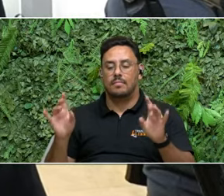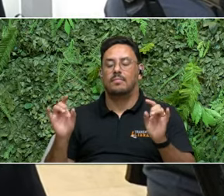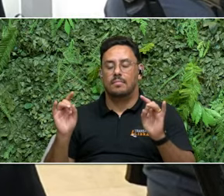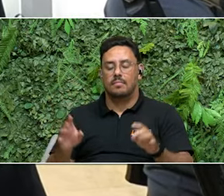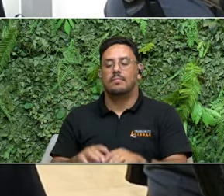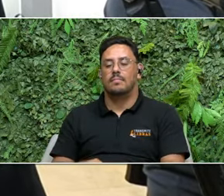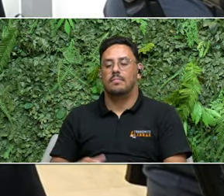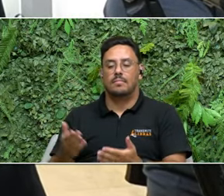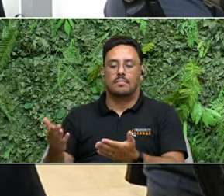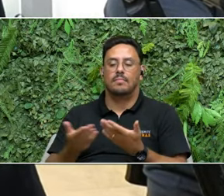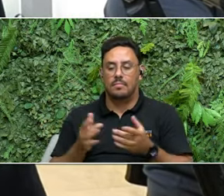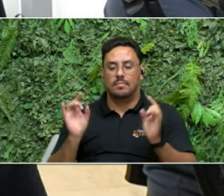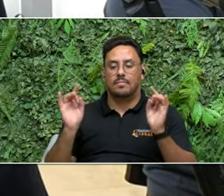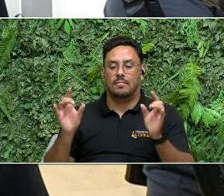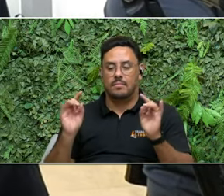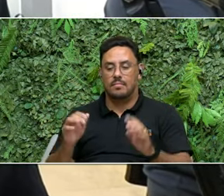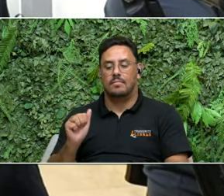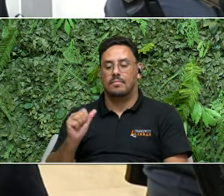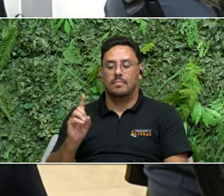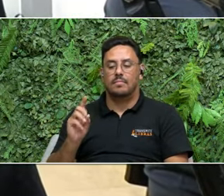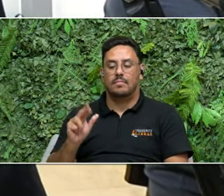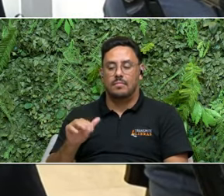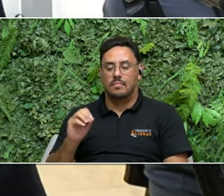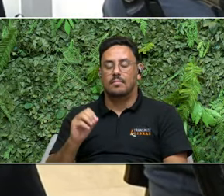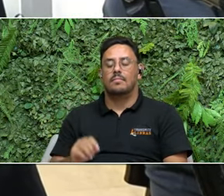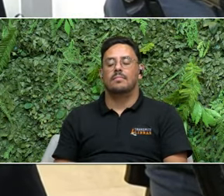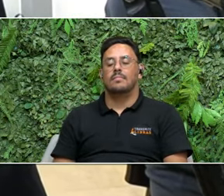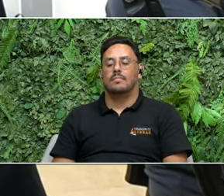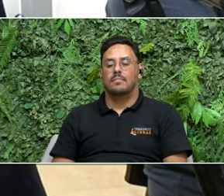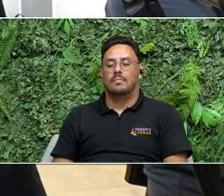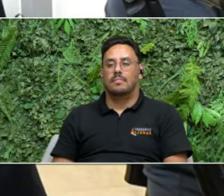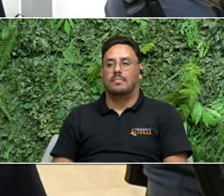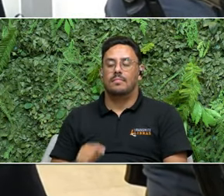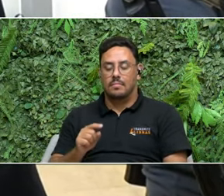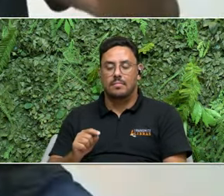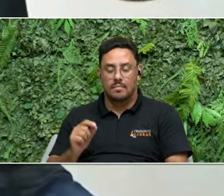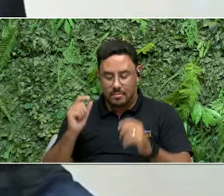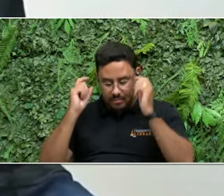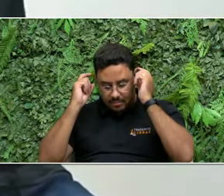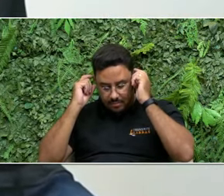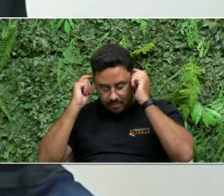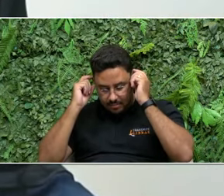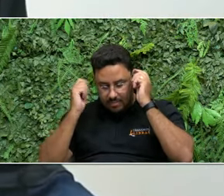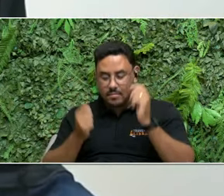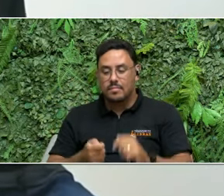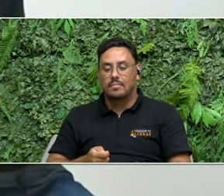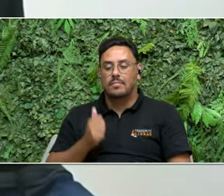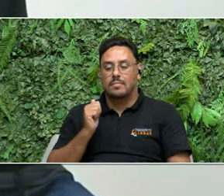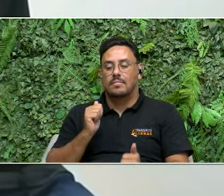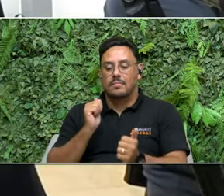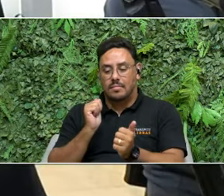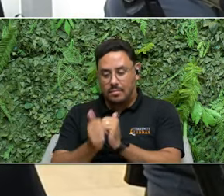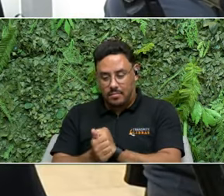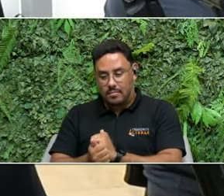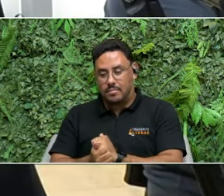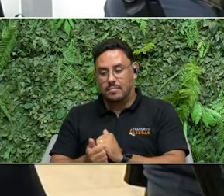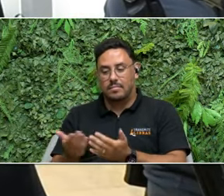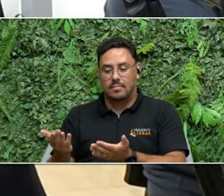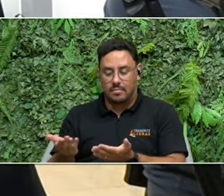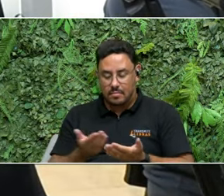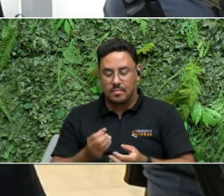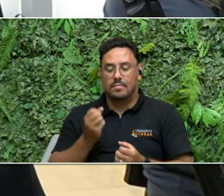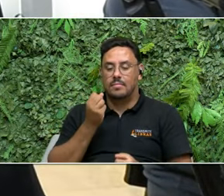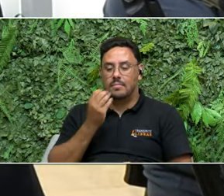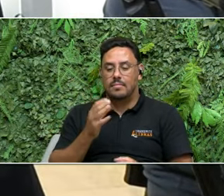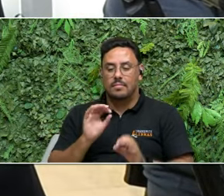8 espcial aqui ado Leal usum o fone de ouvido parpar um pouquinho com a gente aqui vem cá convidado especial Vamos